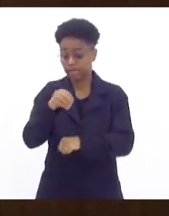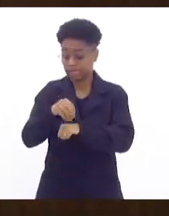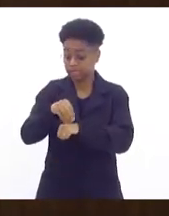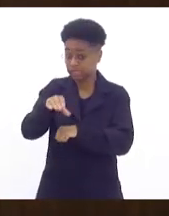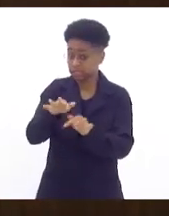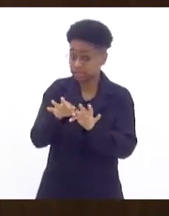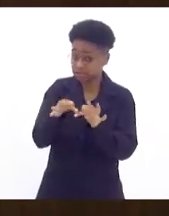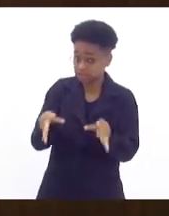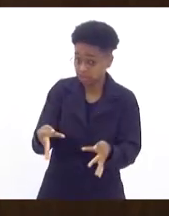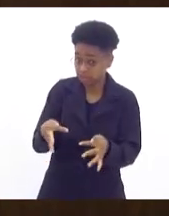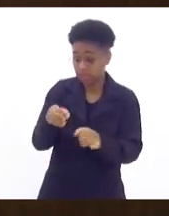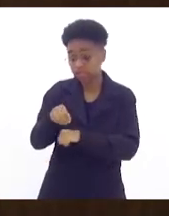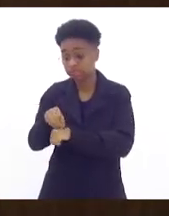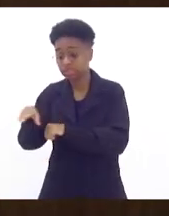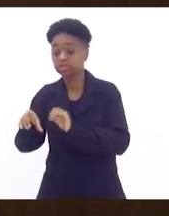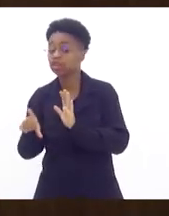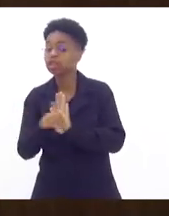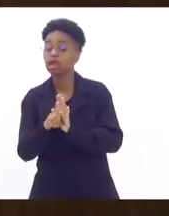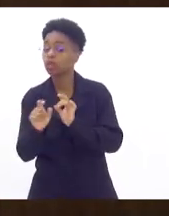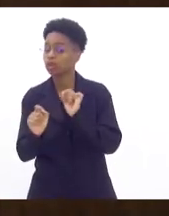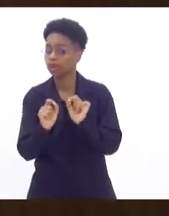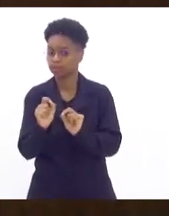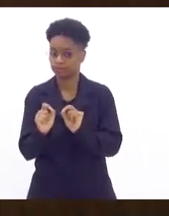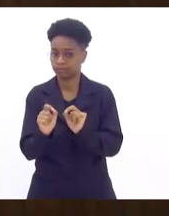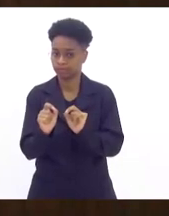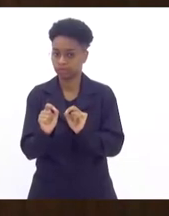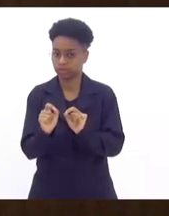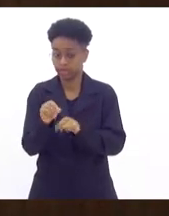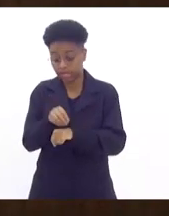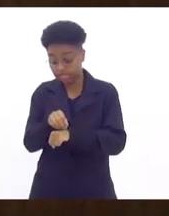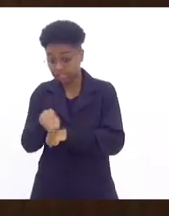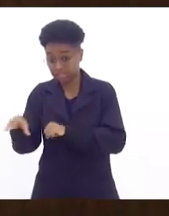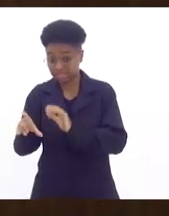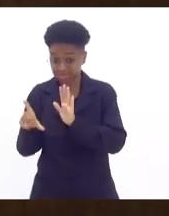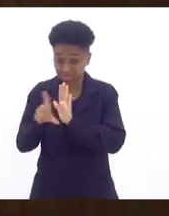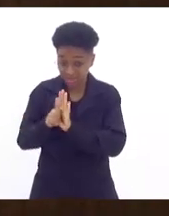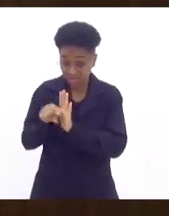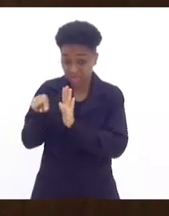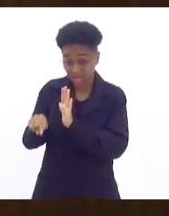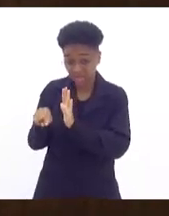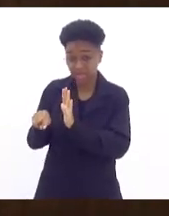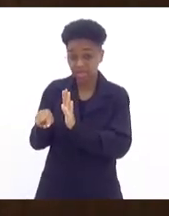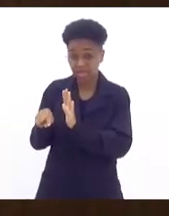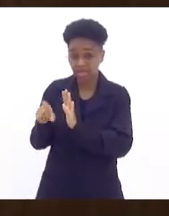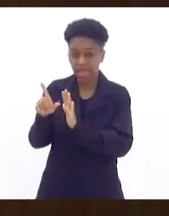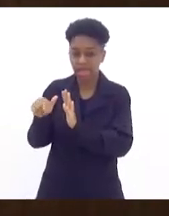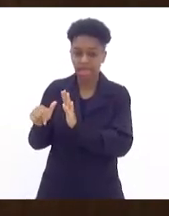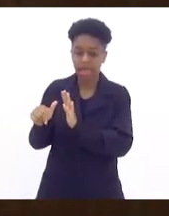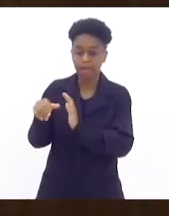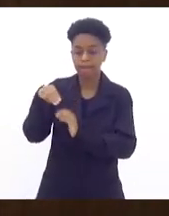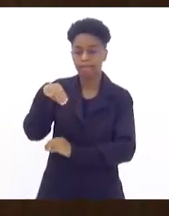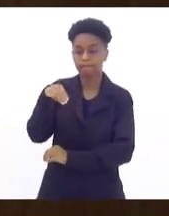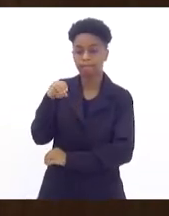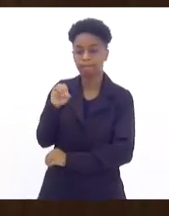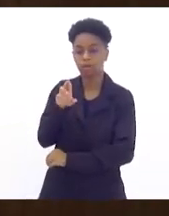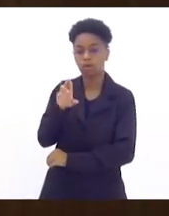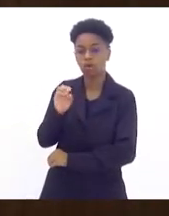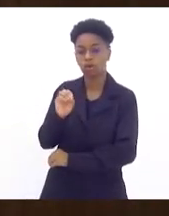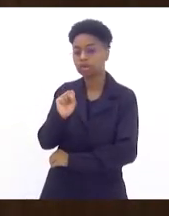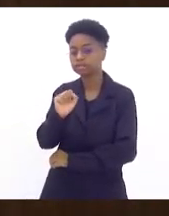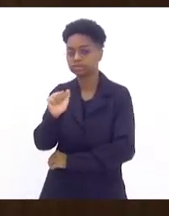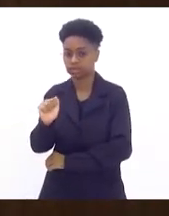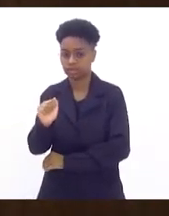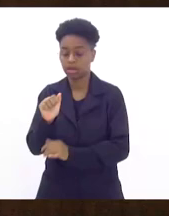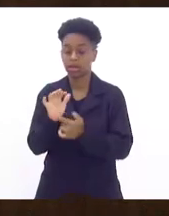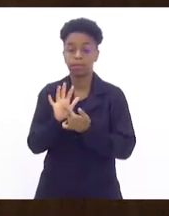simples indicação Legislativa a indicação Legislativa ela é amorosa Deputado apresenta